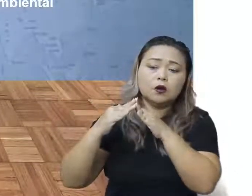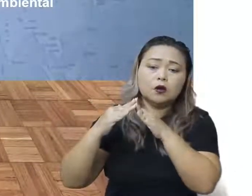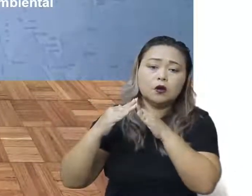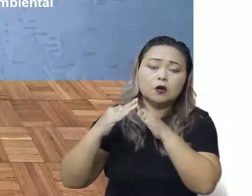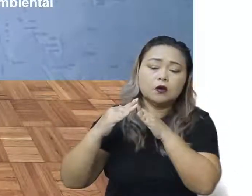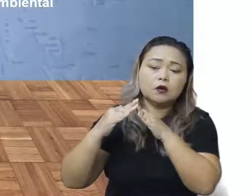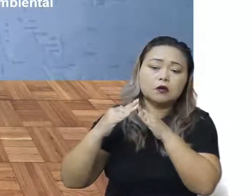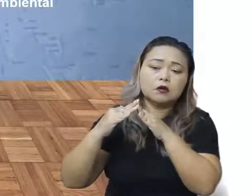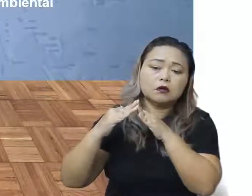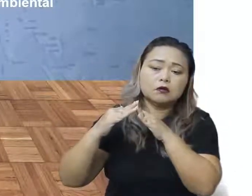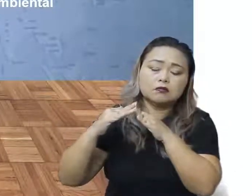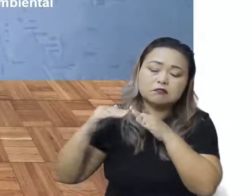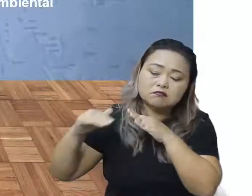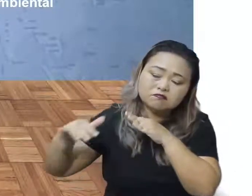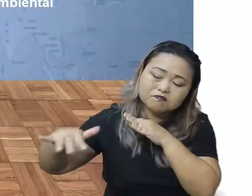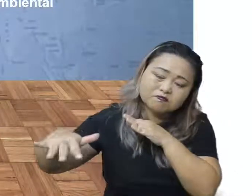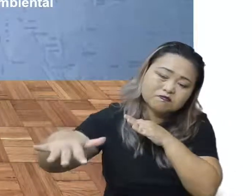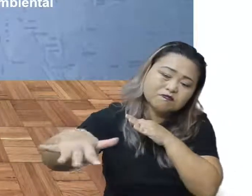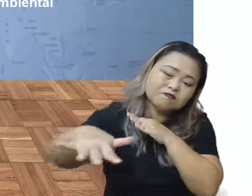nessa